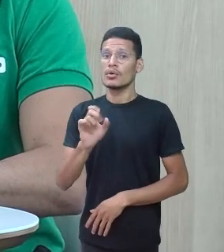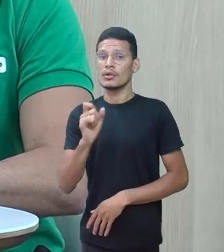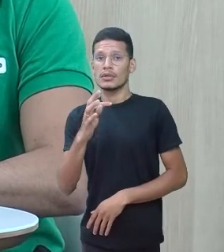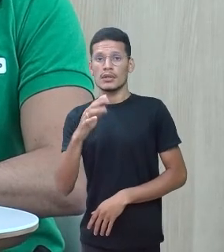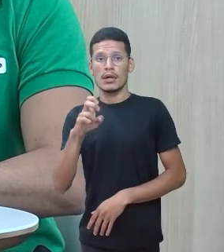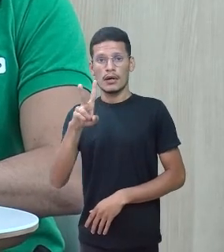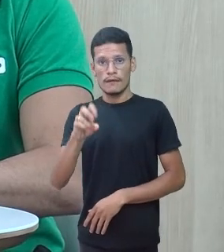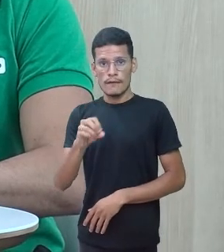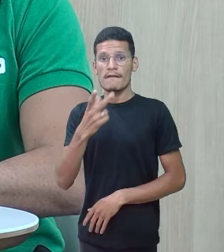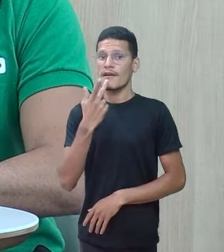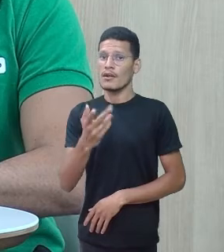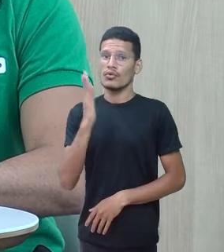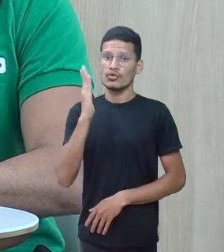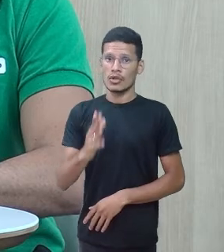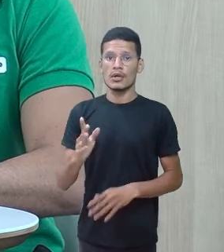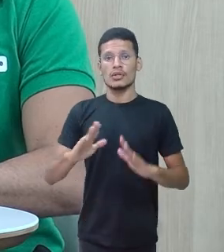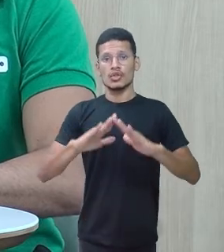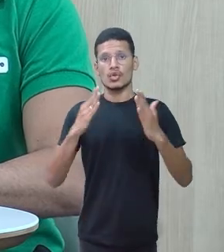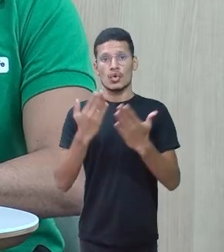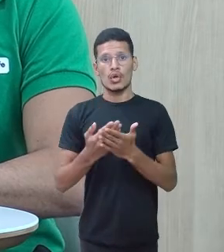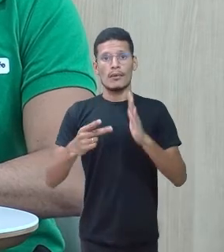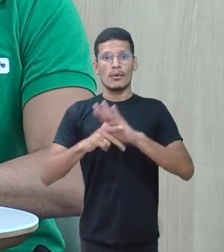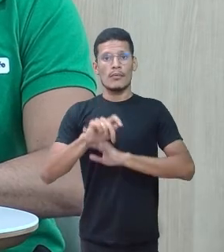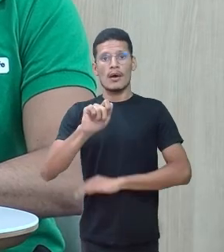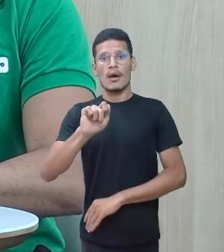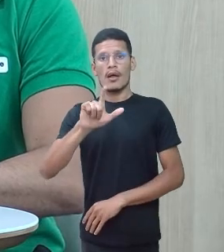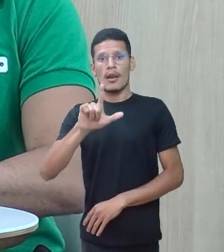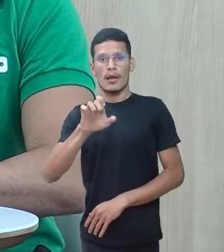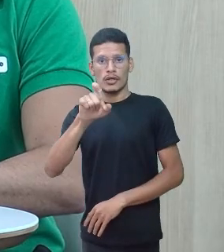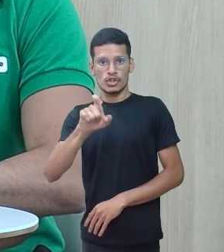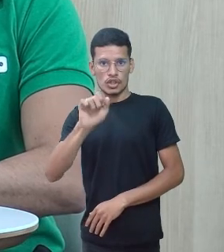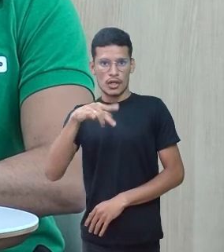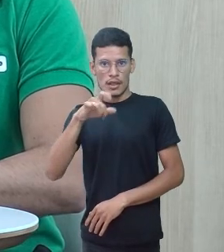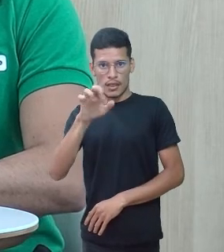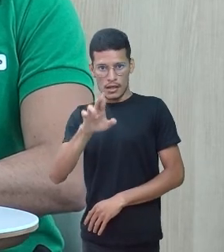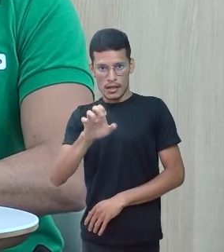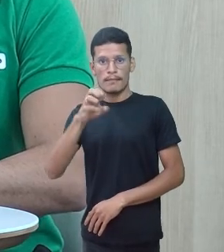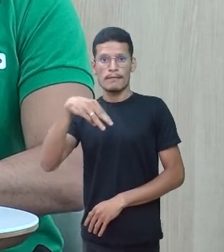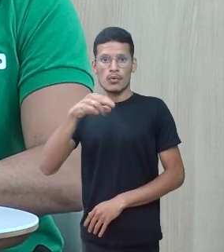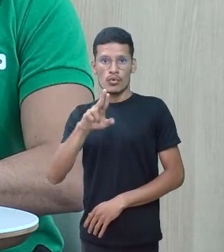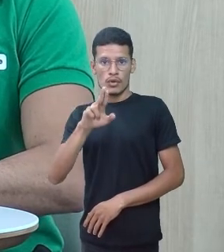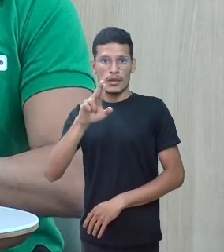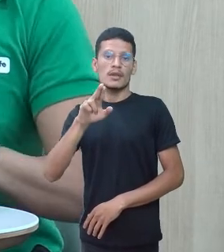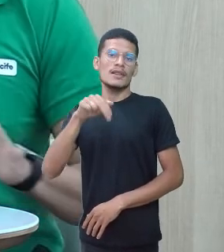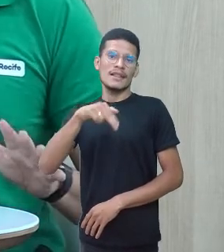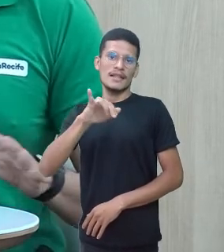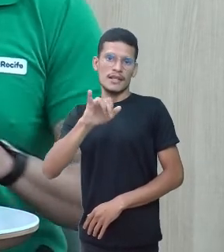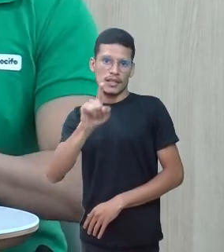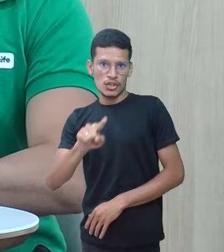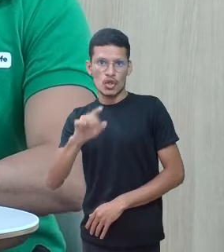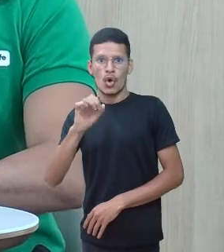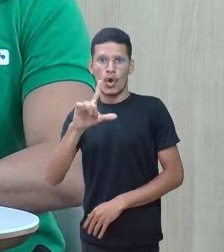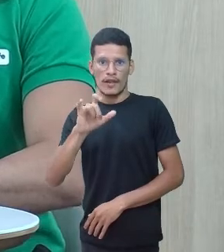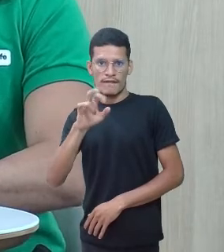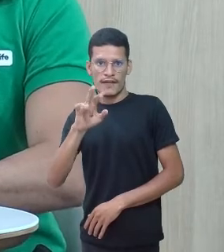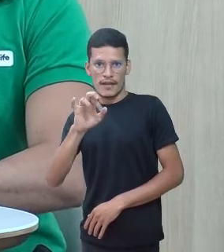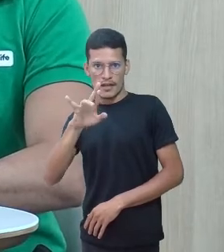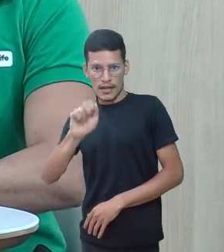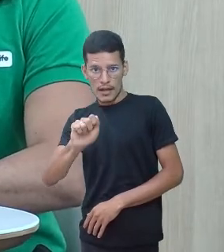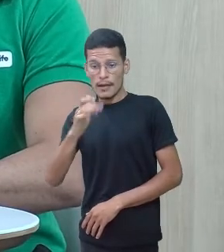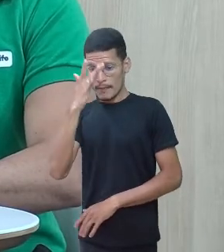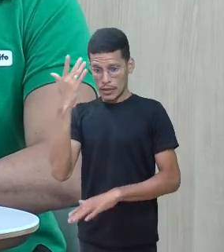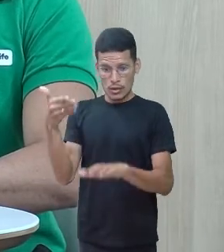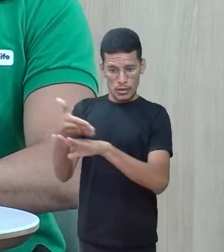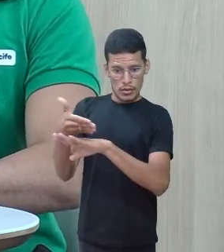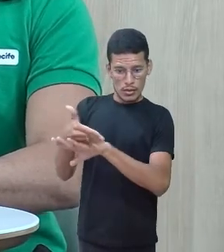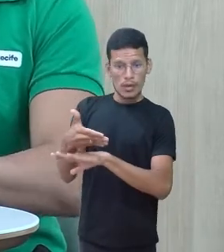Gustavo falou aqui com a gente da escola Alexandre Muniz de Oliveira. O pessoal está aqui assistindo, está chegando mais